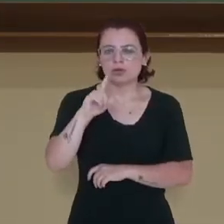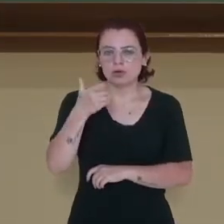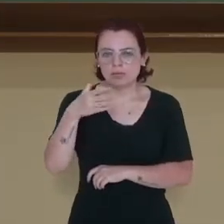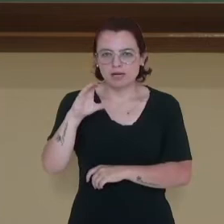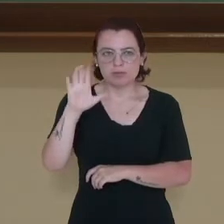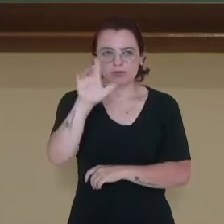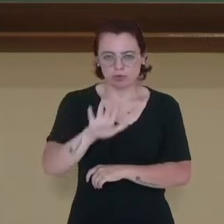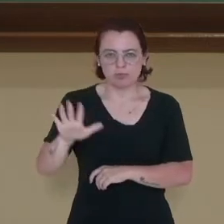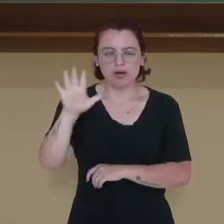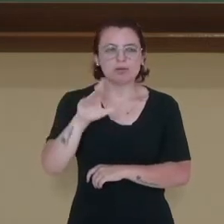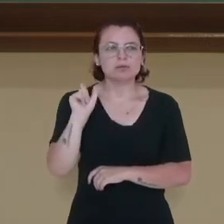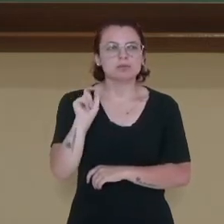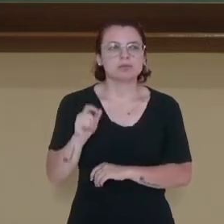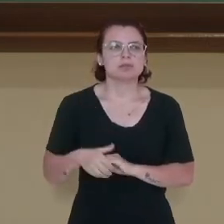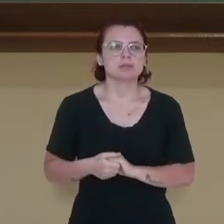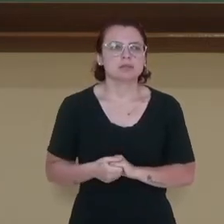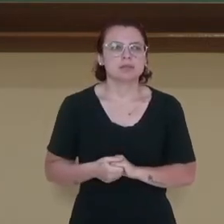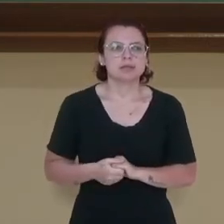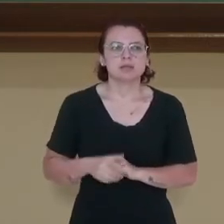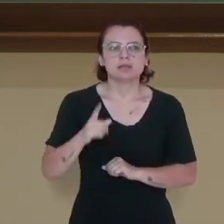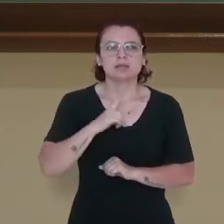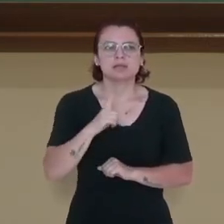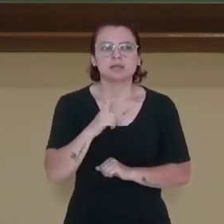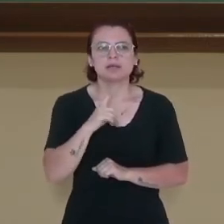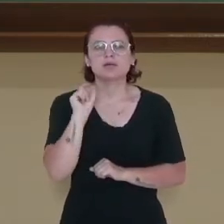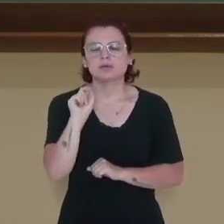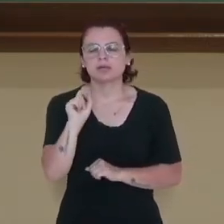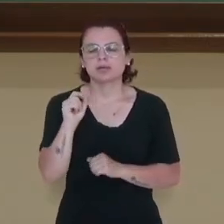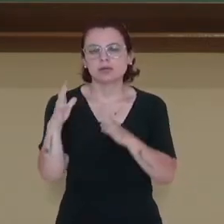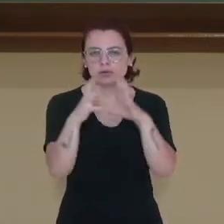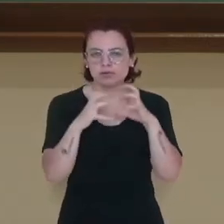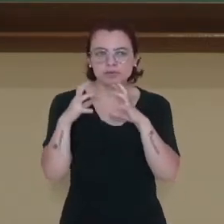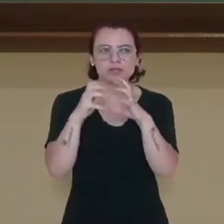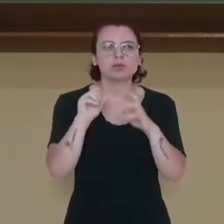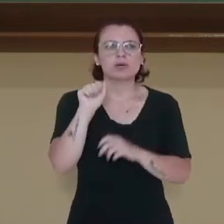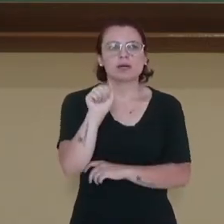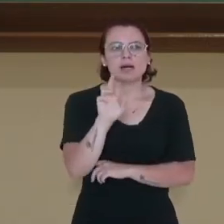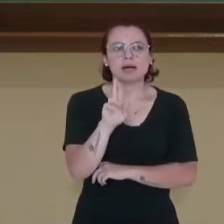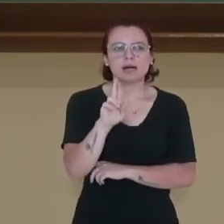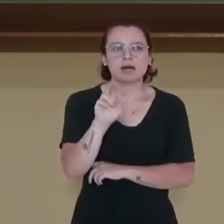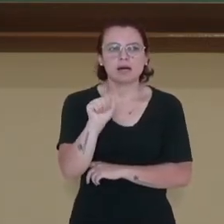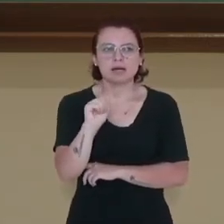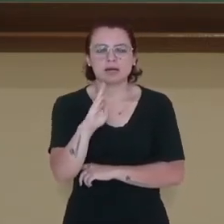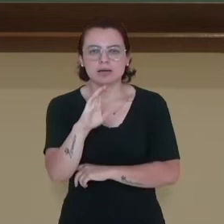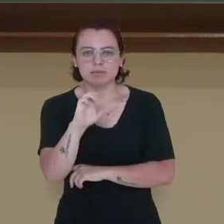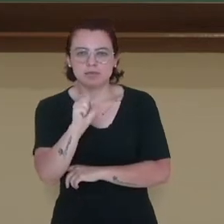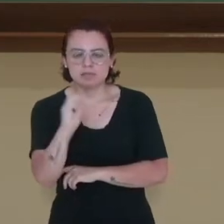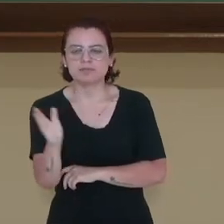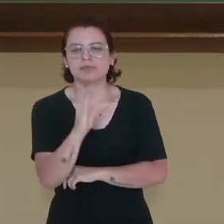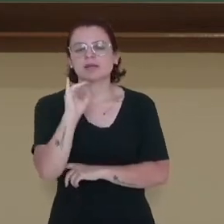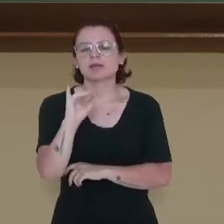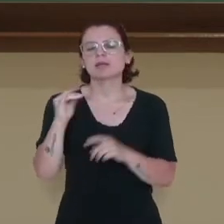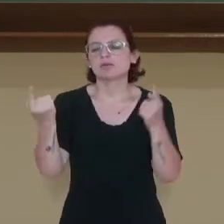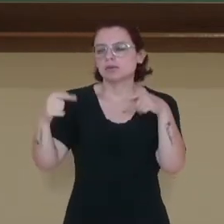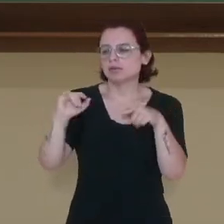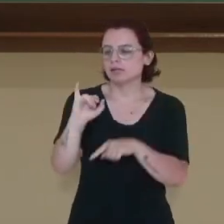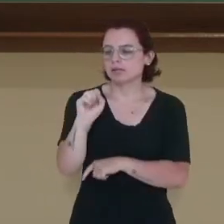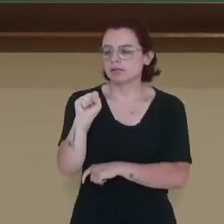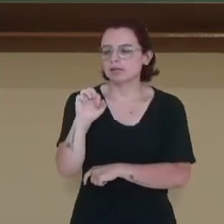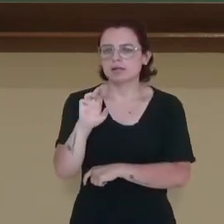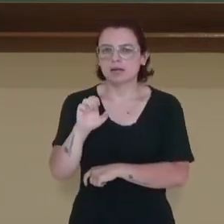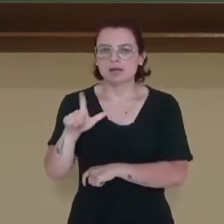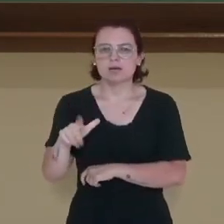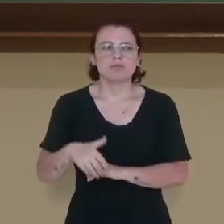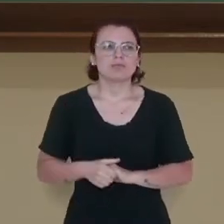deles, que é o conflito árabe-israelense. Então, esse conflito, na verdade, já tem mais de 3.000 anos, né? Desde a época em